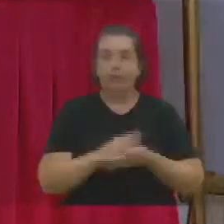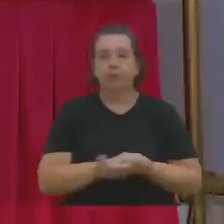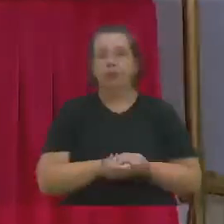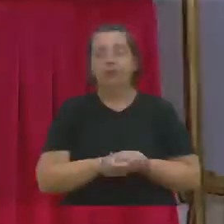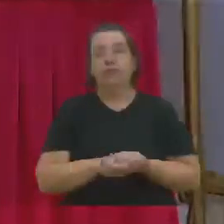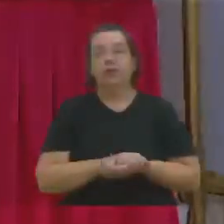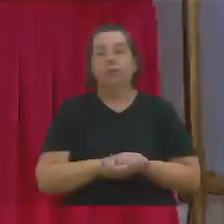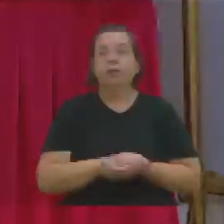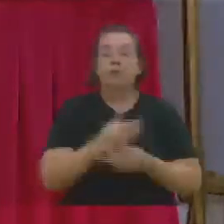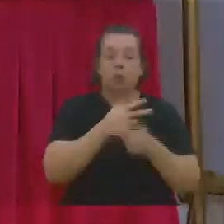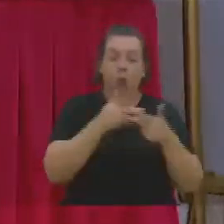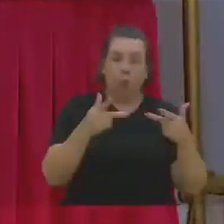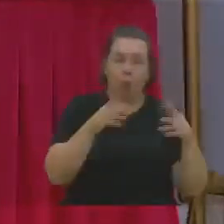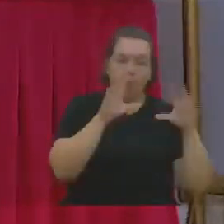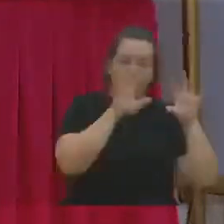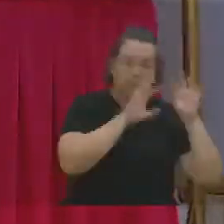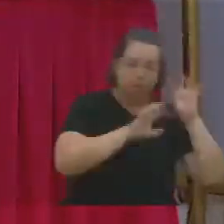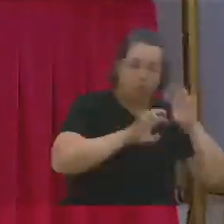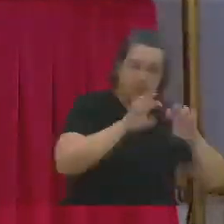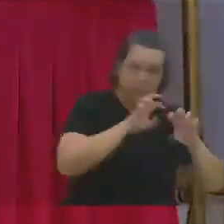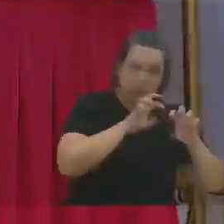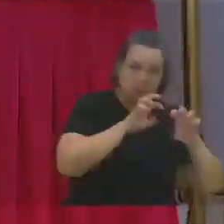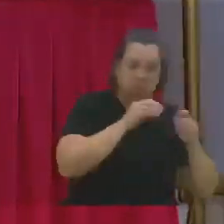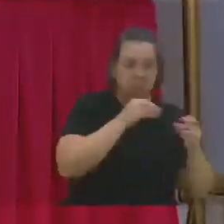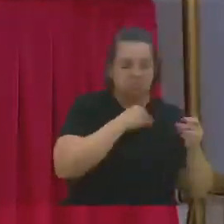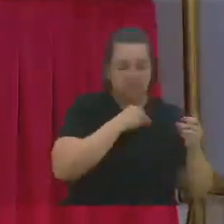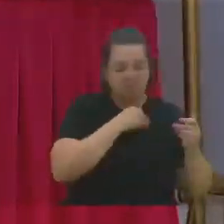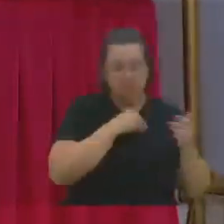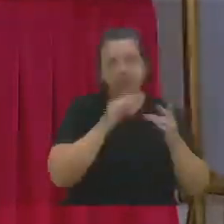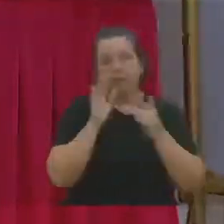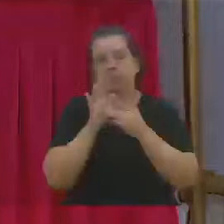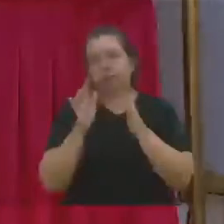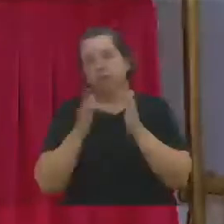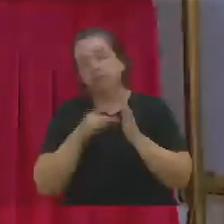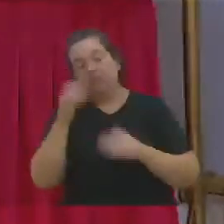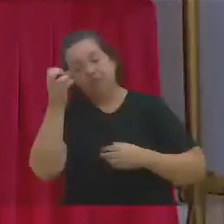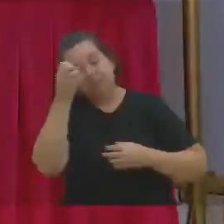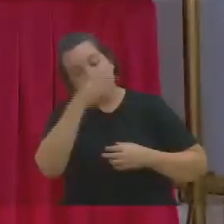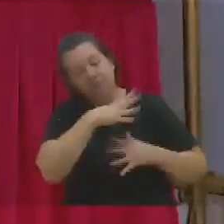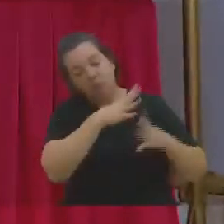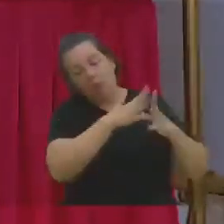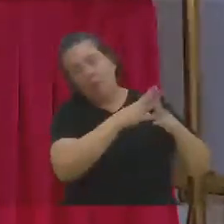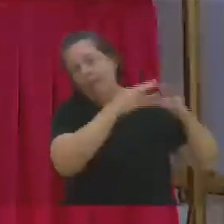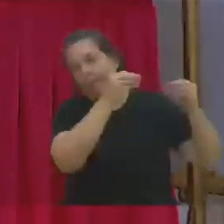O que era trevas, Cristo iluminou.